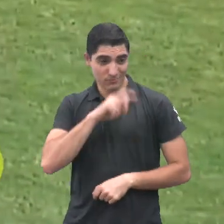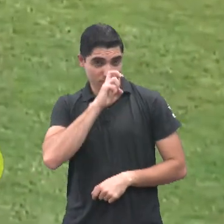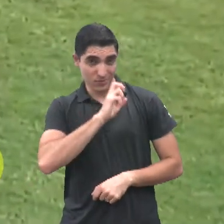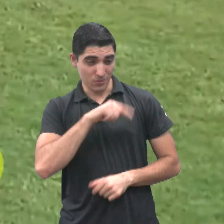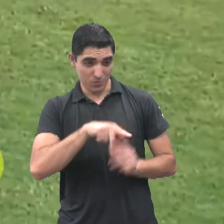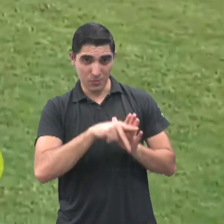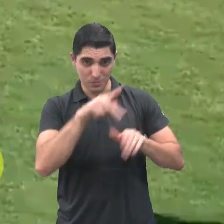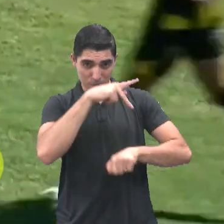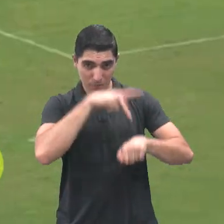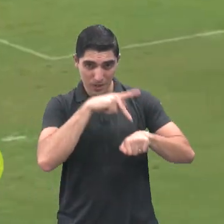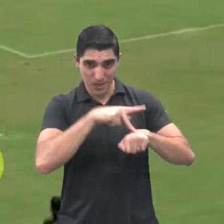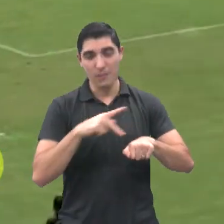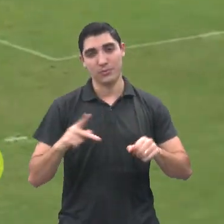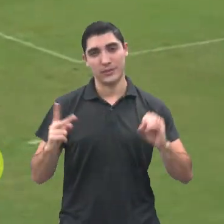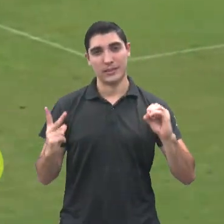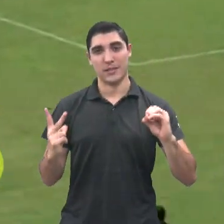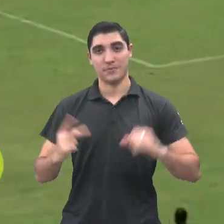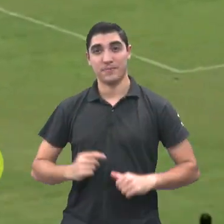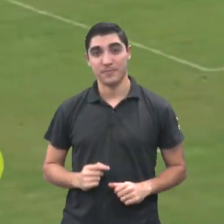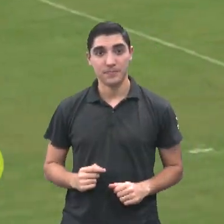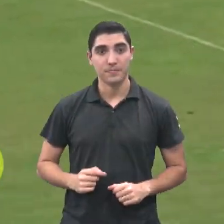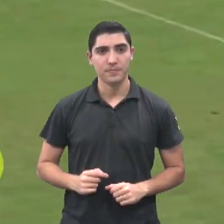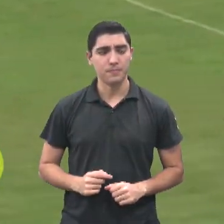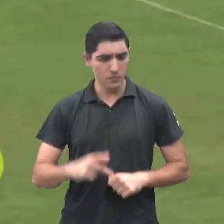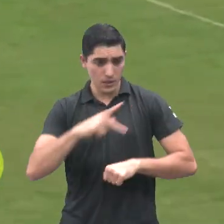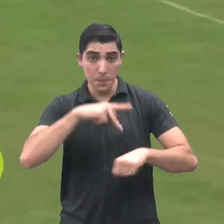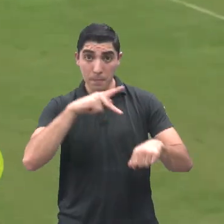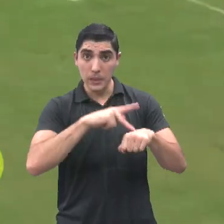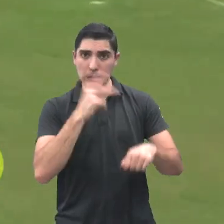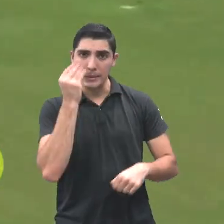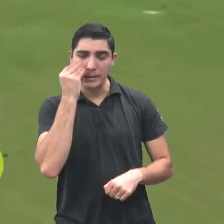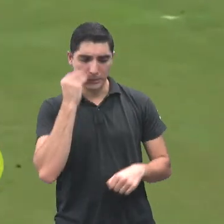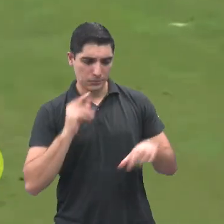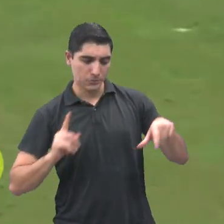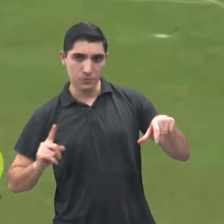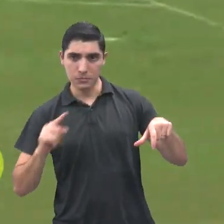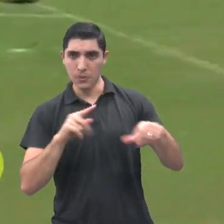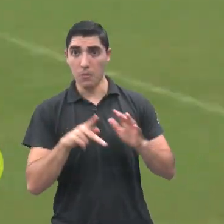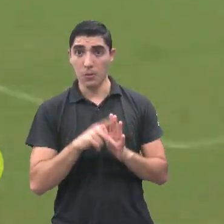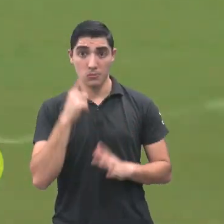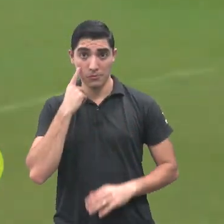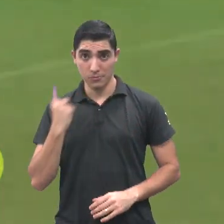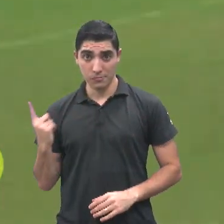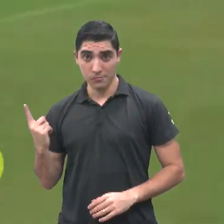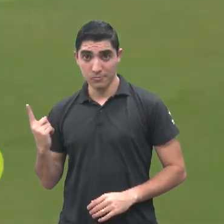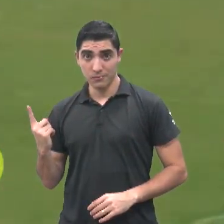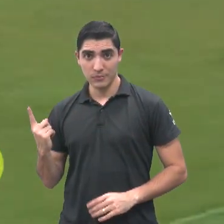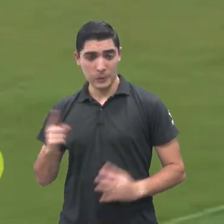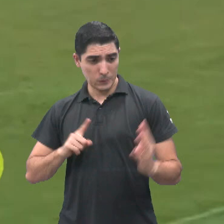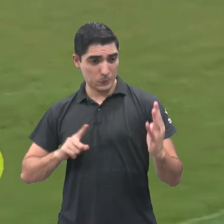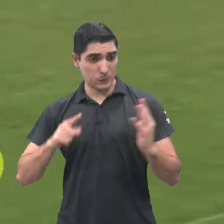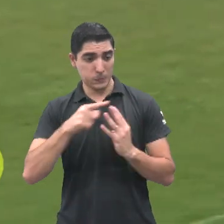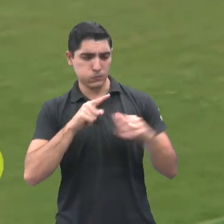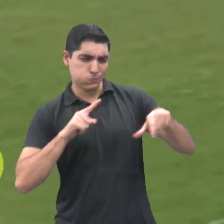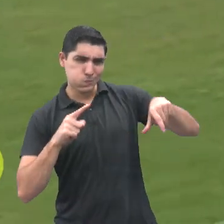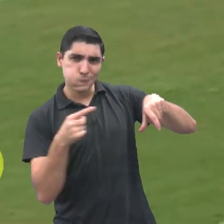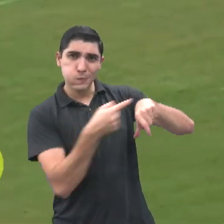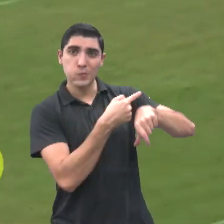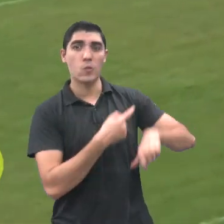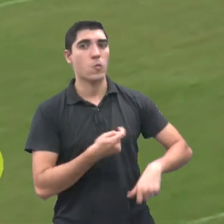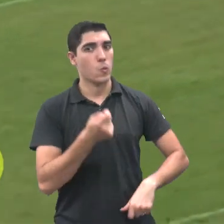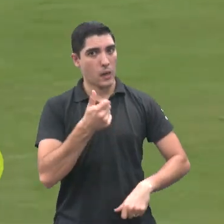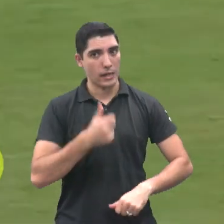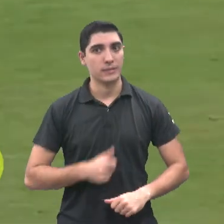0. Falta para o Penapolense, David veio para a batida e acabou mandando por cima, assustando o gol de